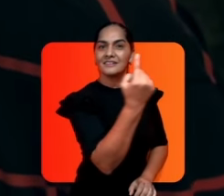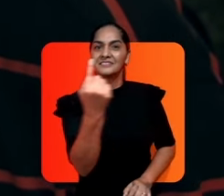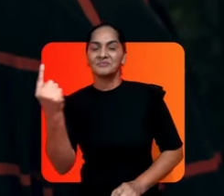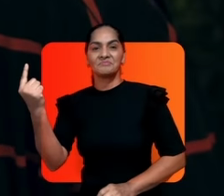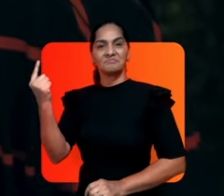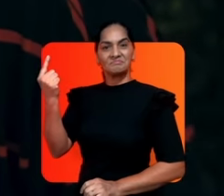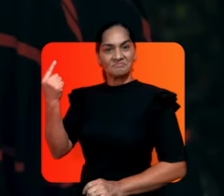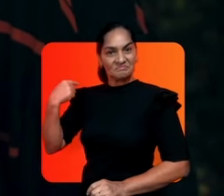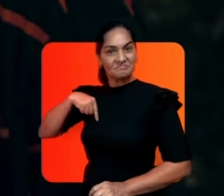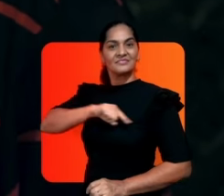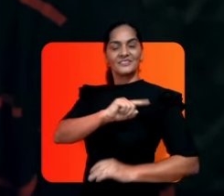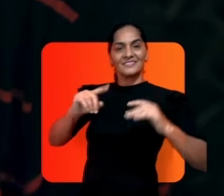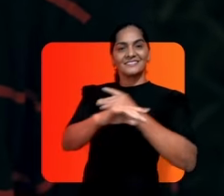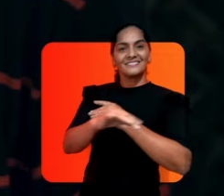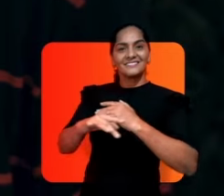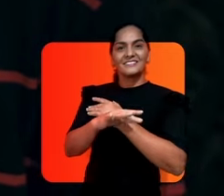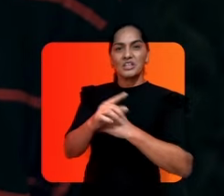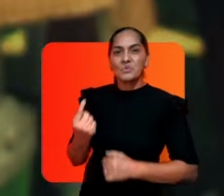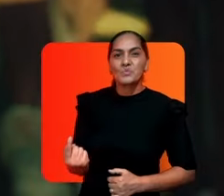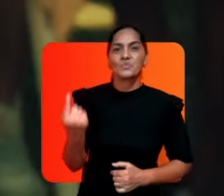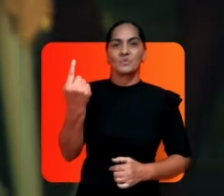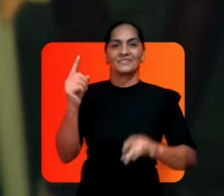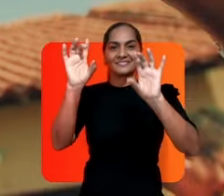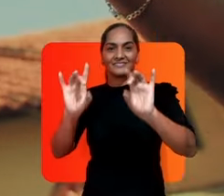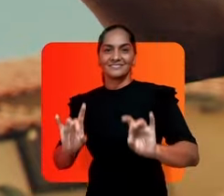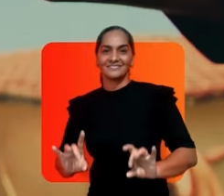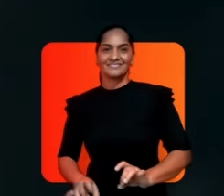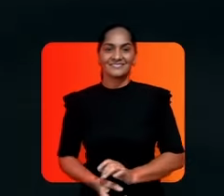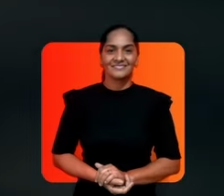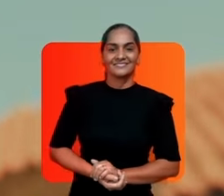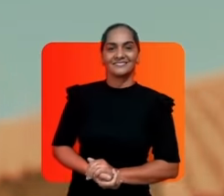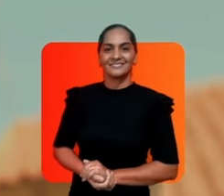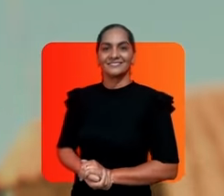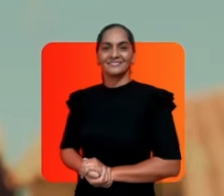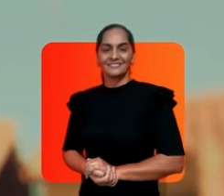é por causa de cada um de nós que nossa cidade é única.